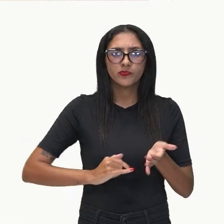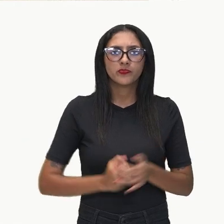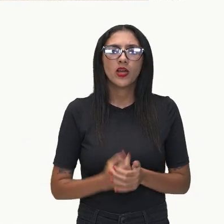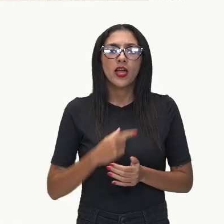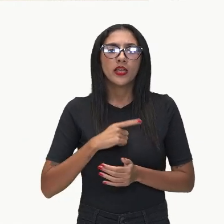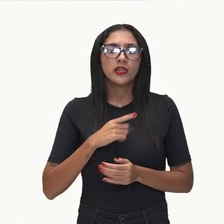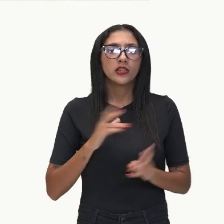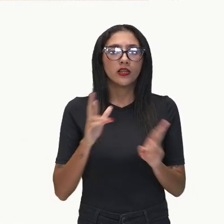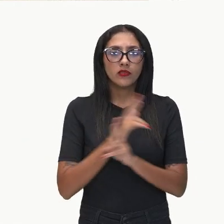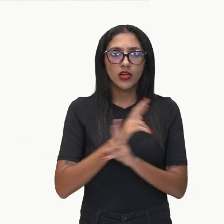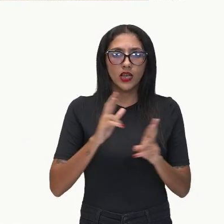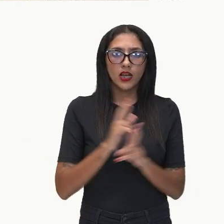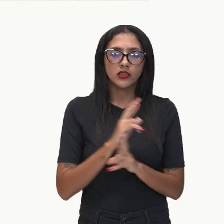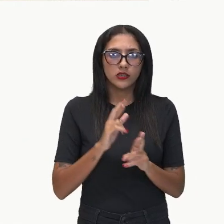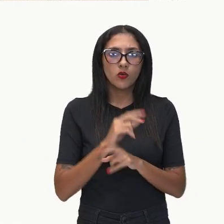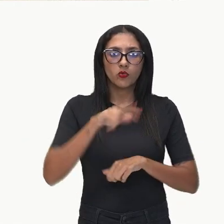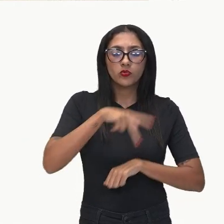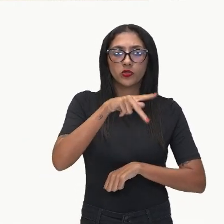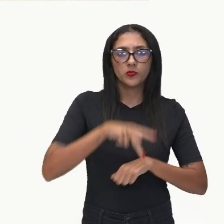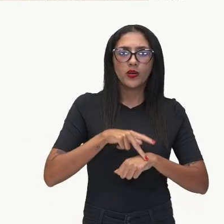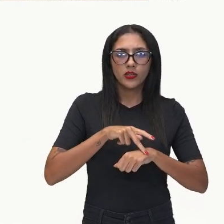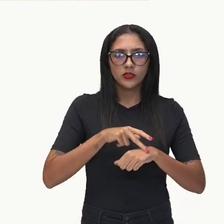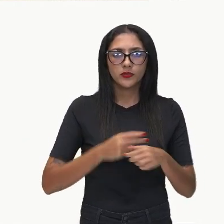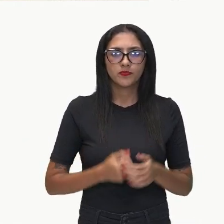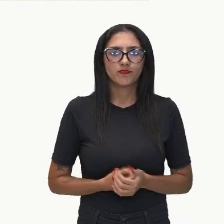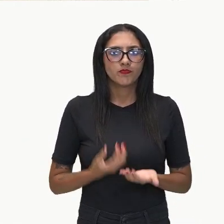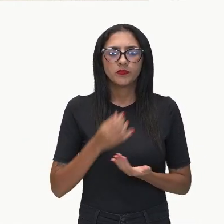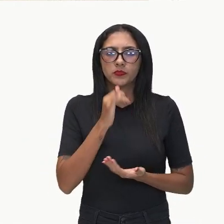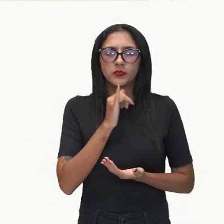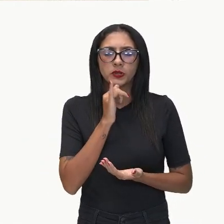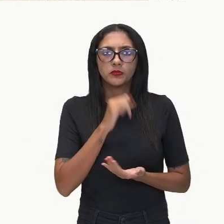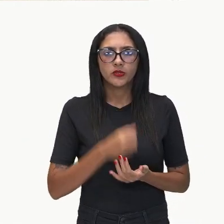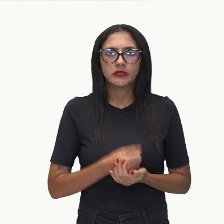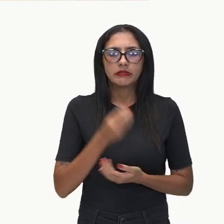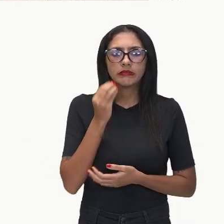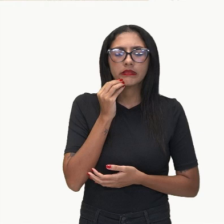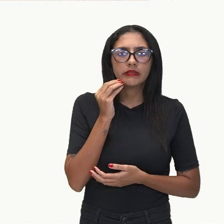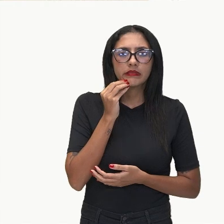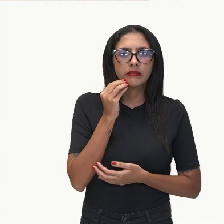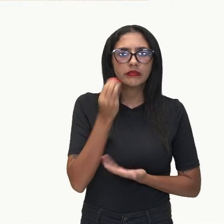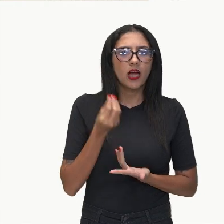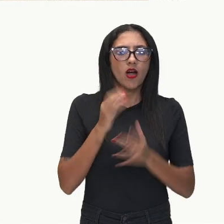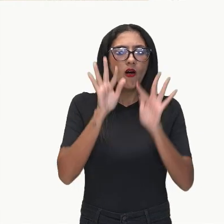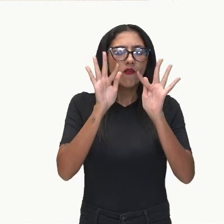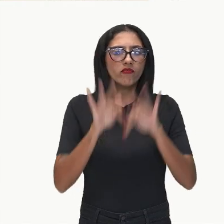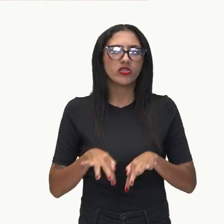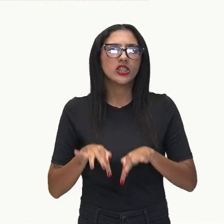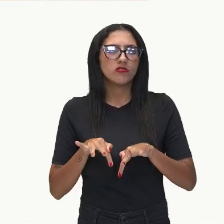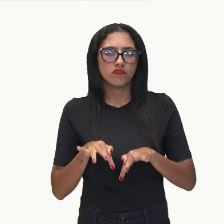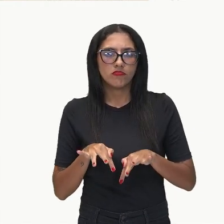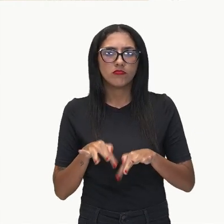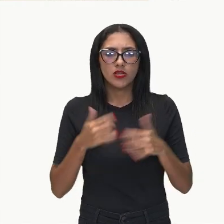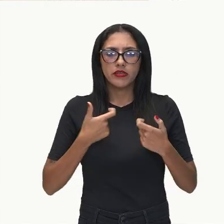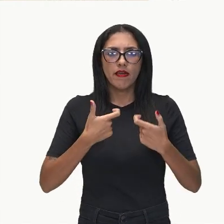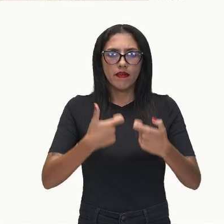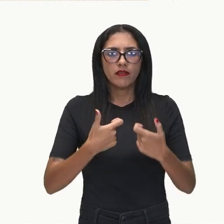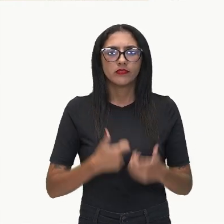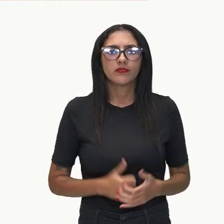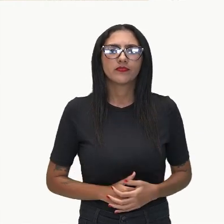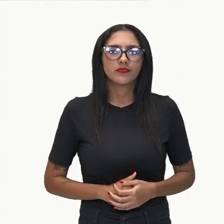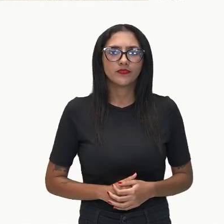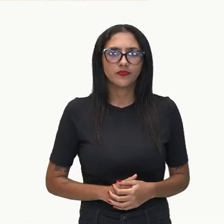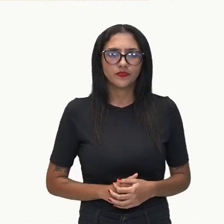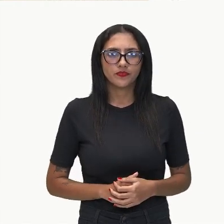Guerra Mundial, justamente tentando chegar ao fim do conflito, tá? Ele foi celebrado,